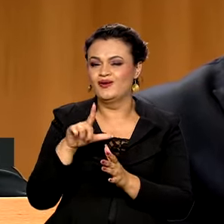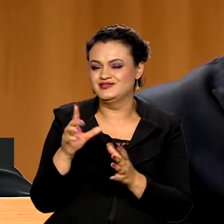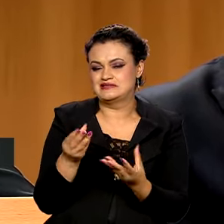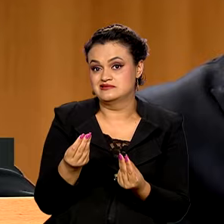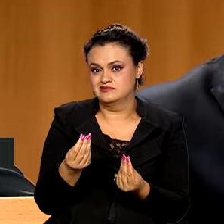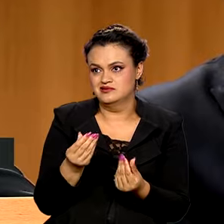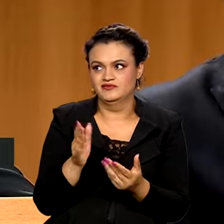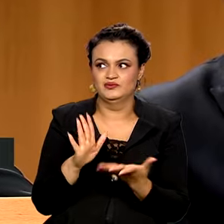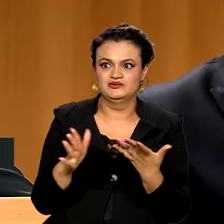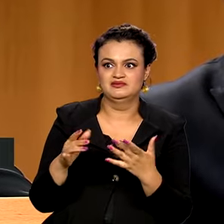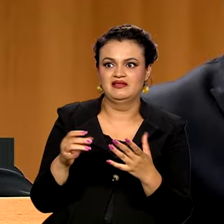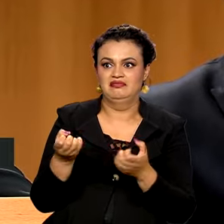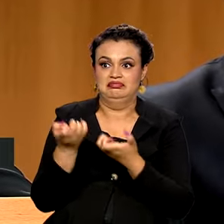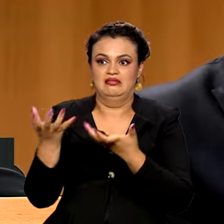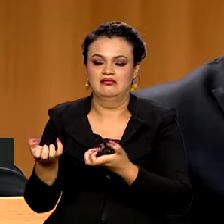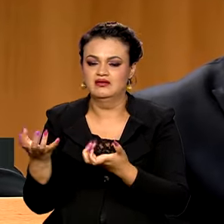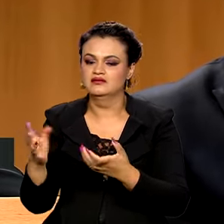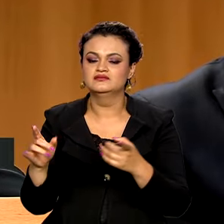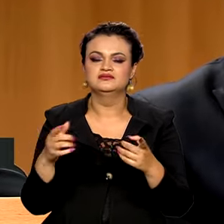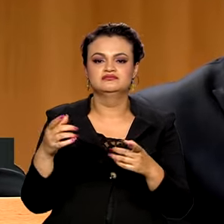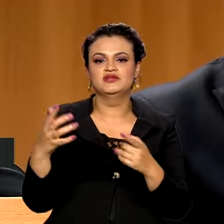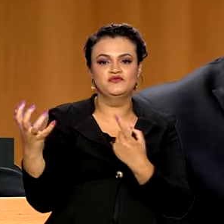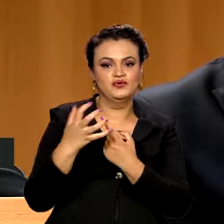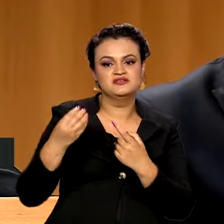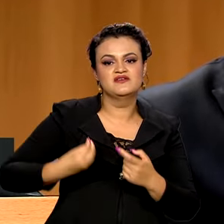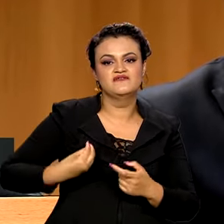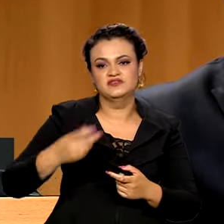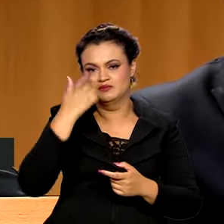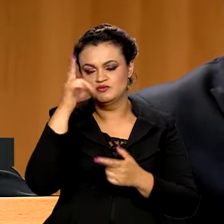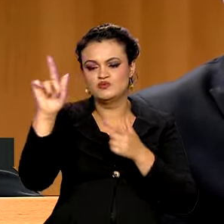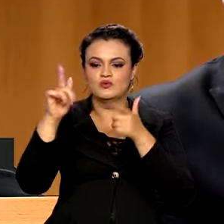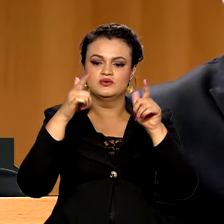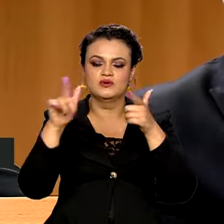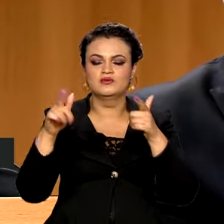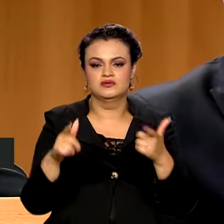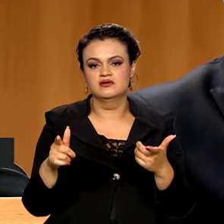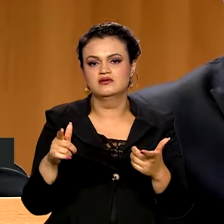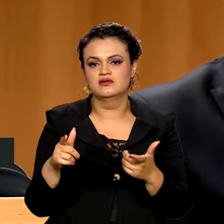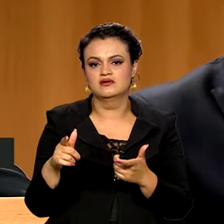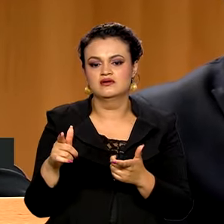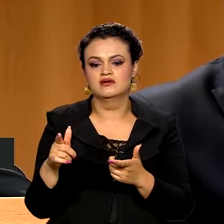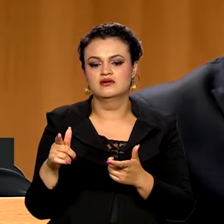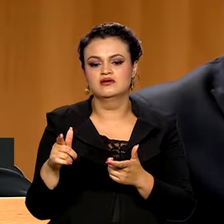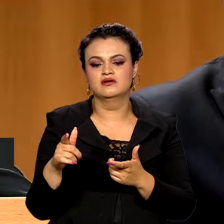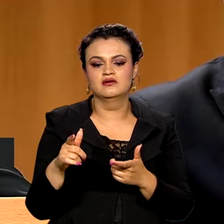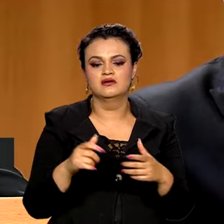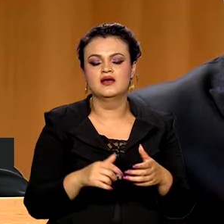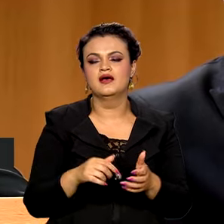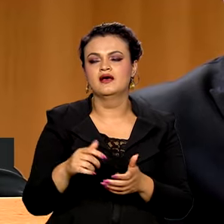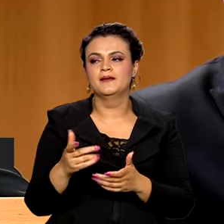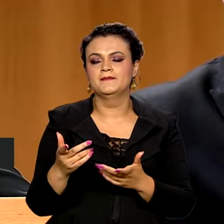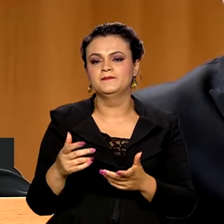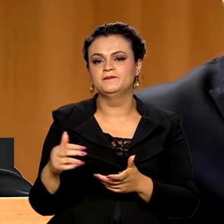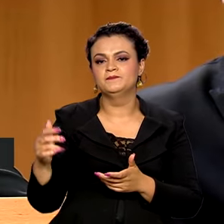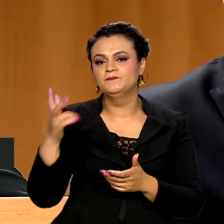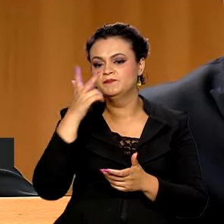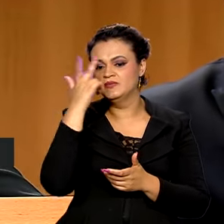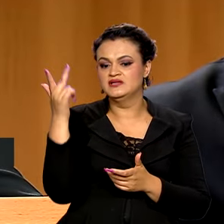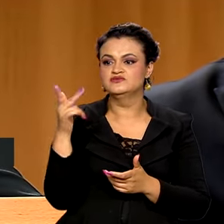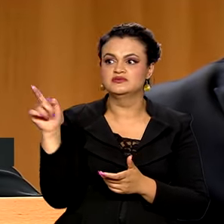sensível, envolve outras pessoas, envolve pessoas que têm uma